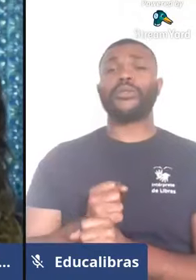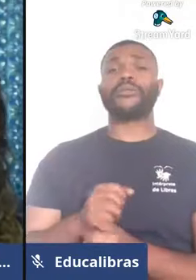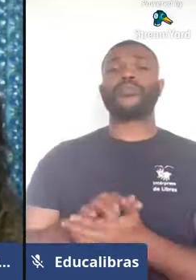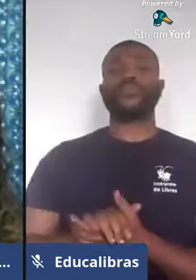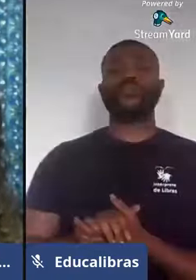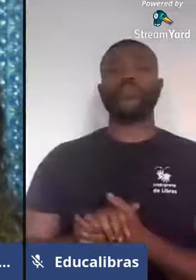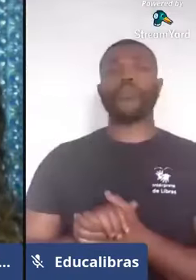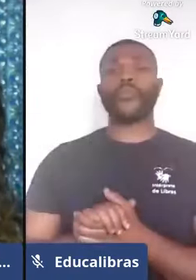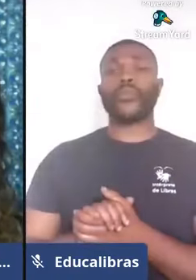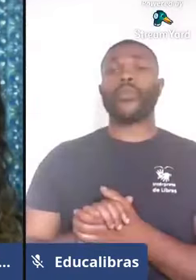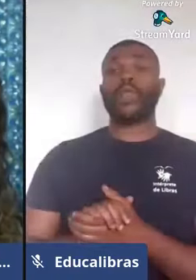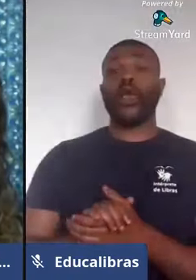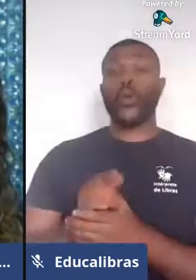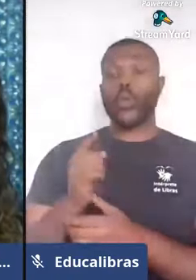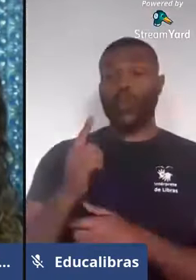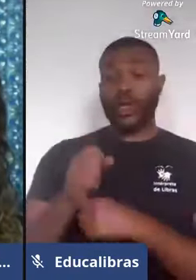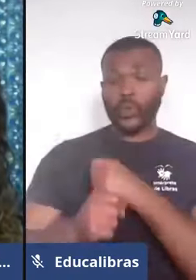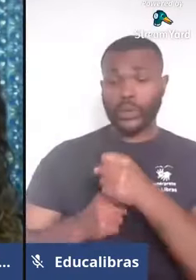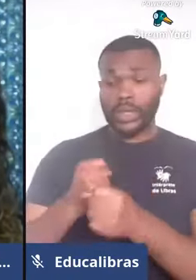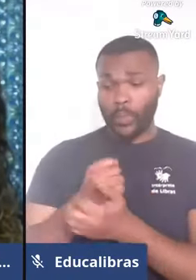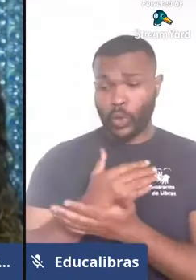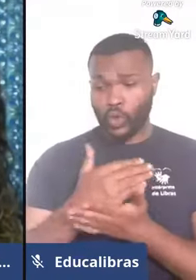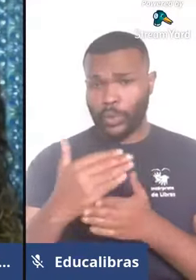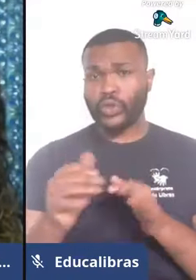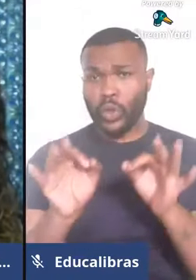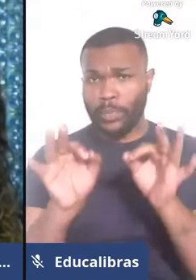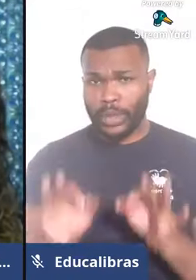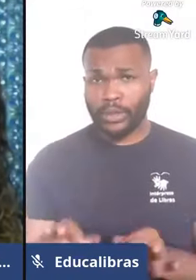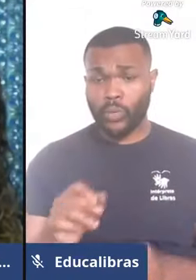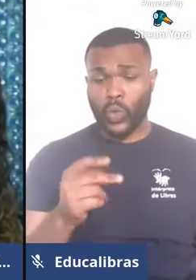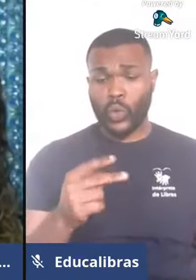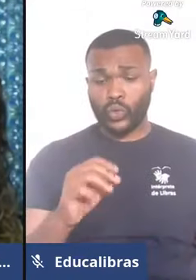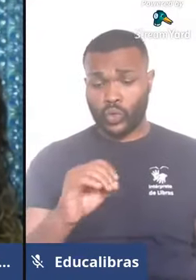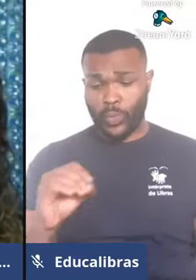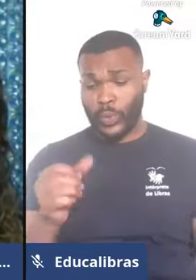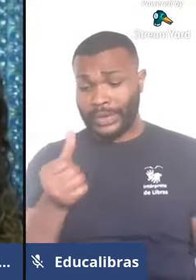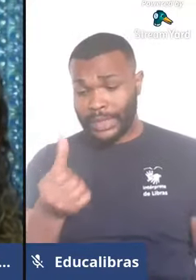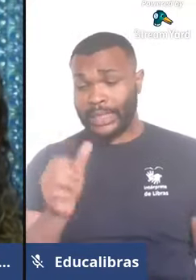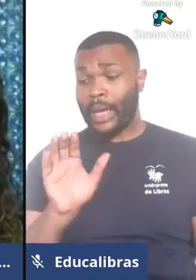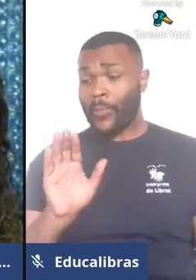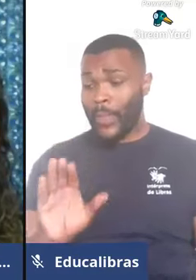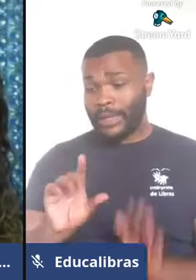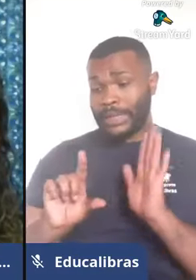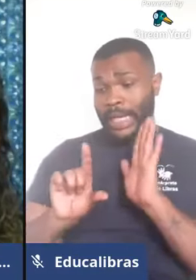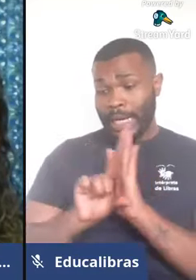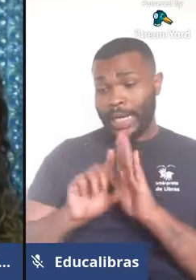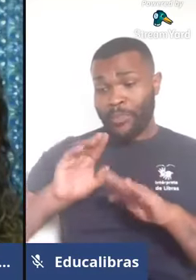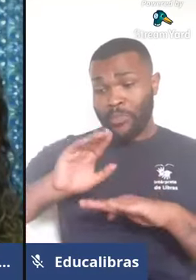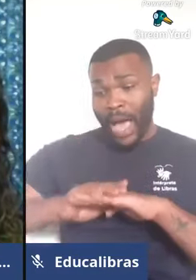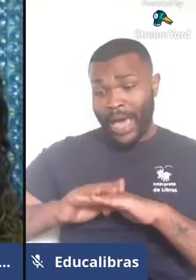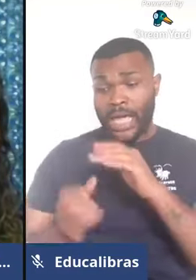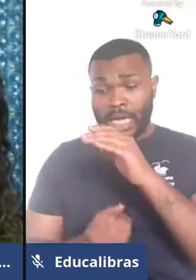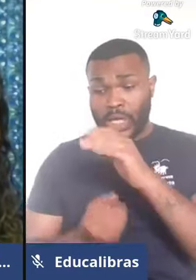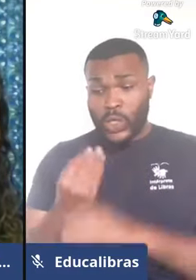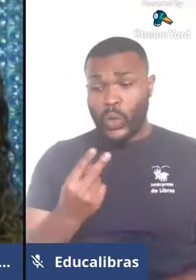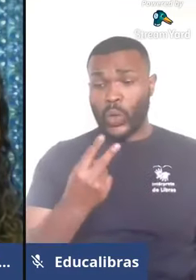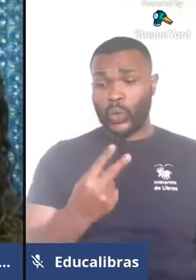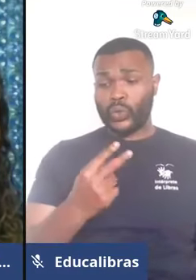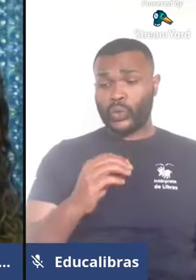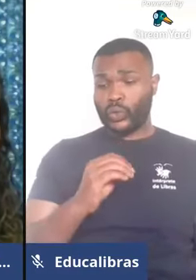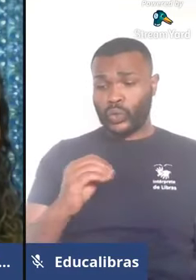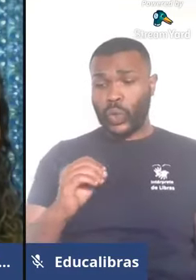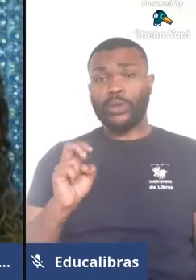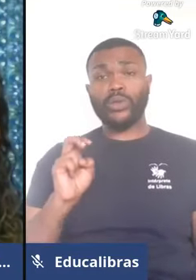depois, 2006, mas ela foi criada em 2005, ou seja, ela foi aprovada no Congresso